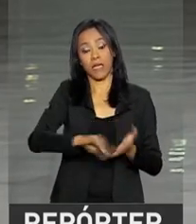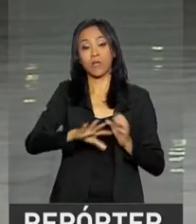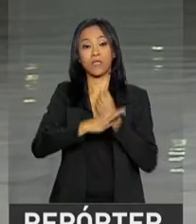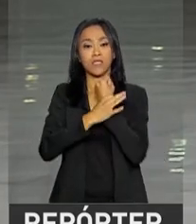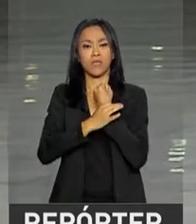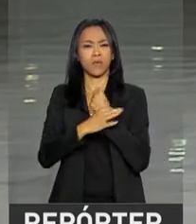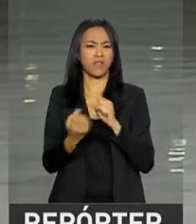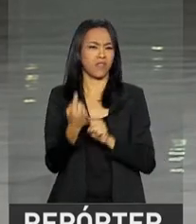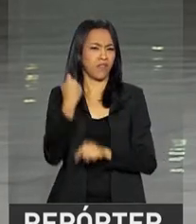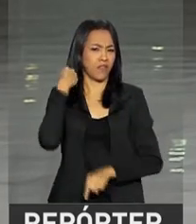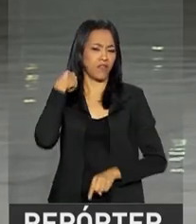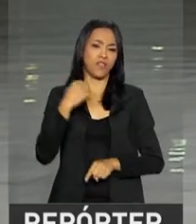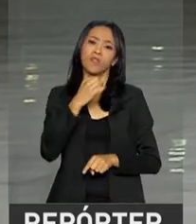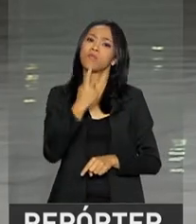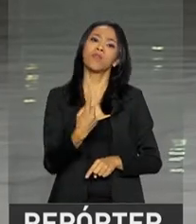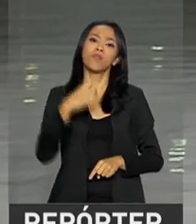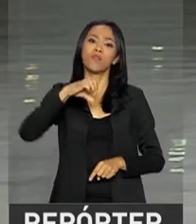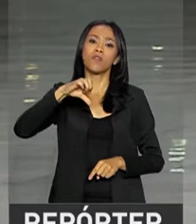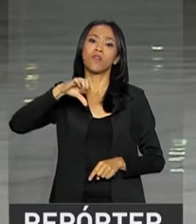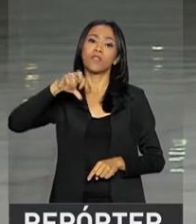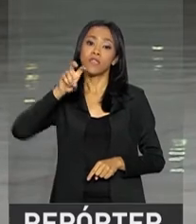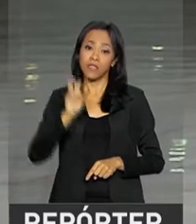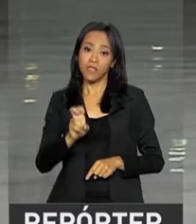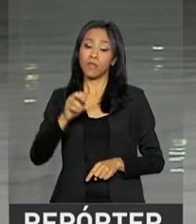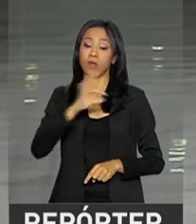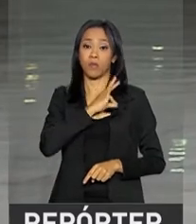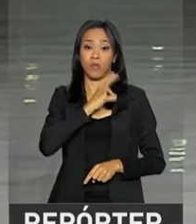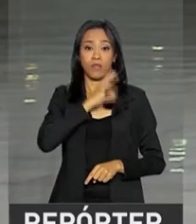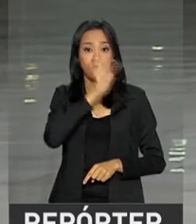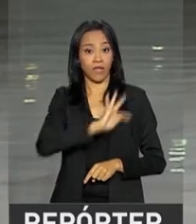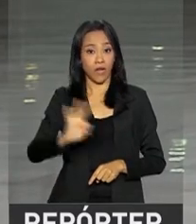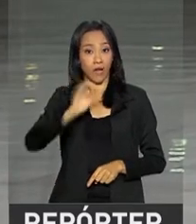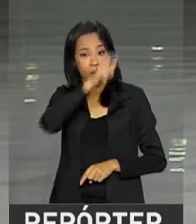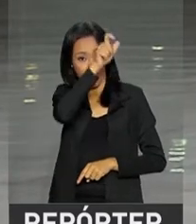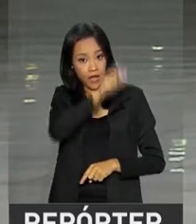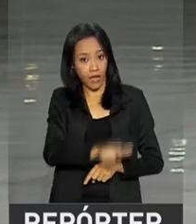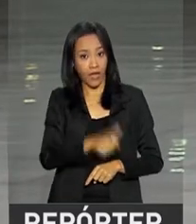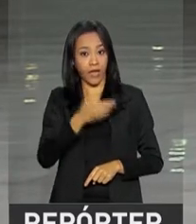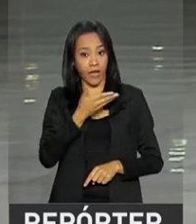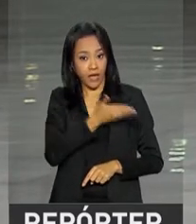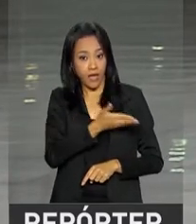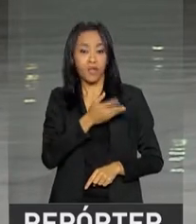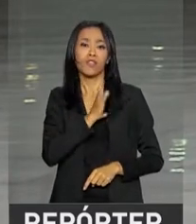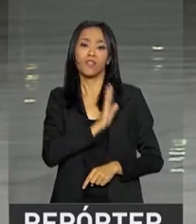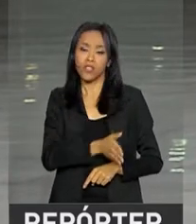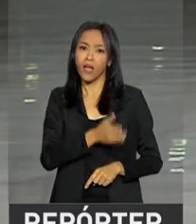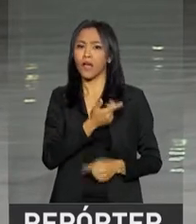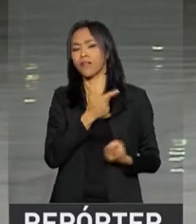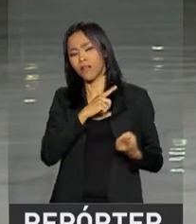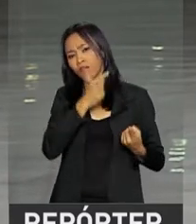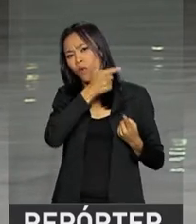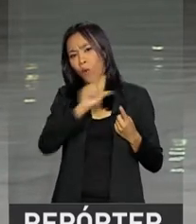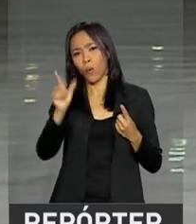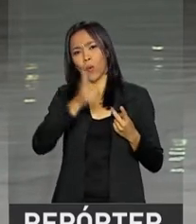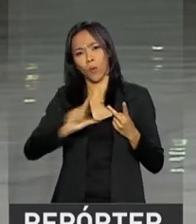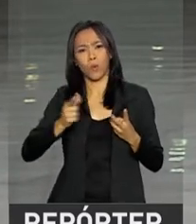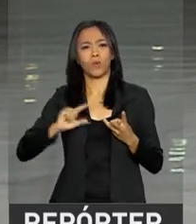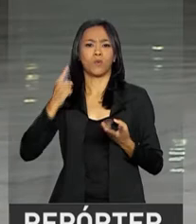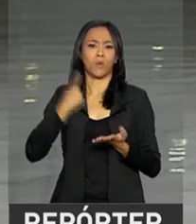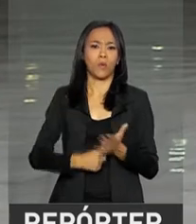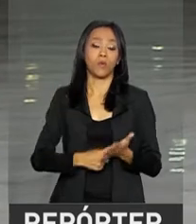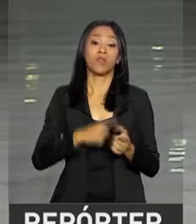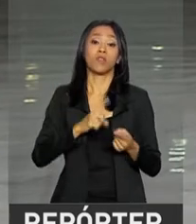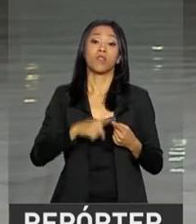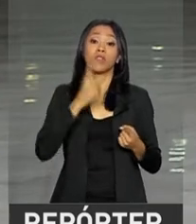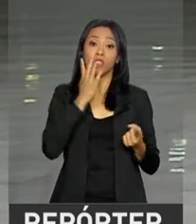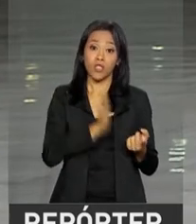desde 1995 na polícia federal o atual comandante da corporação já foi entre outros cargos superintendente